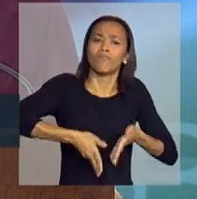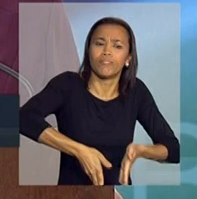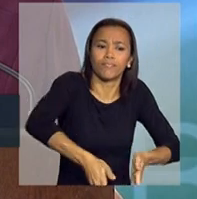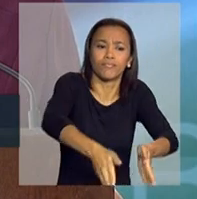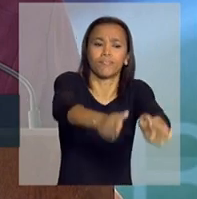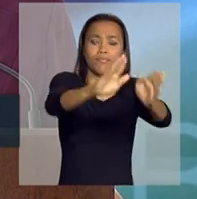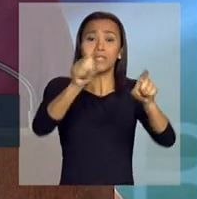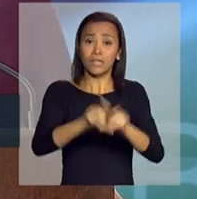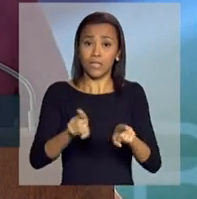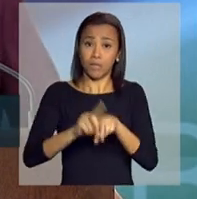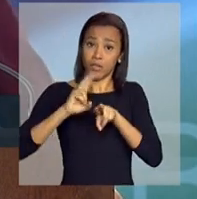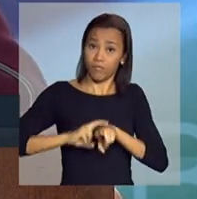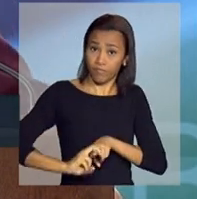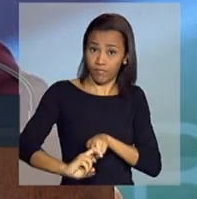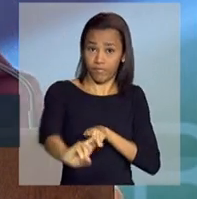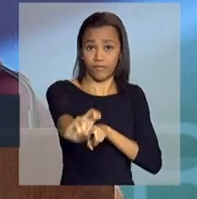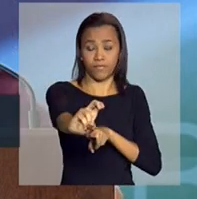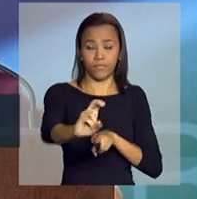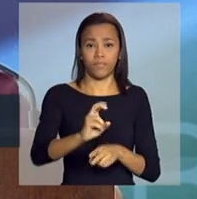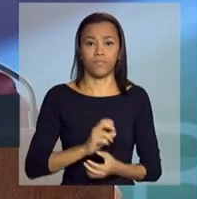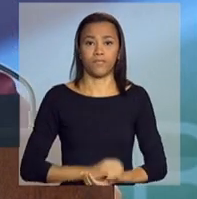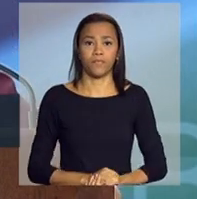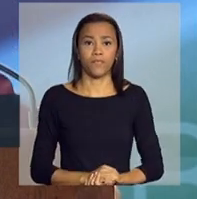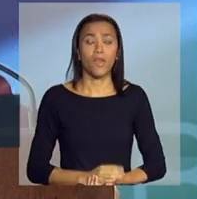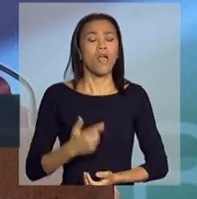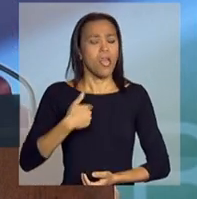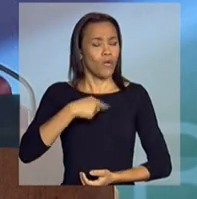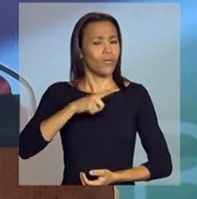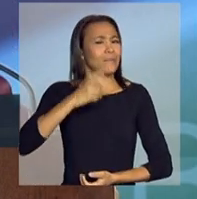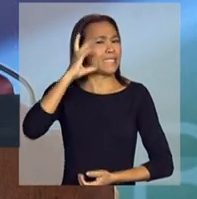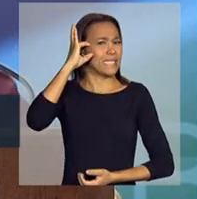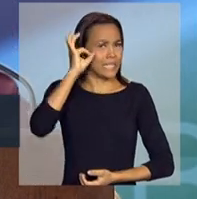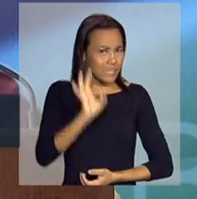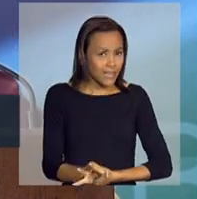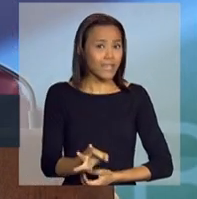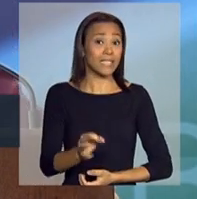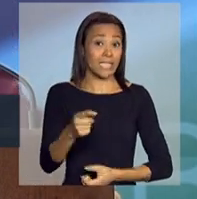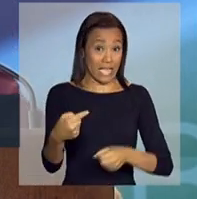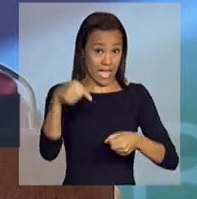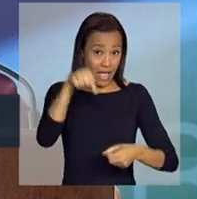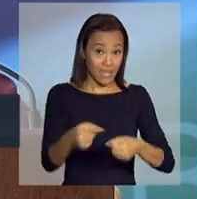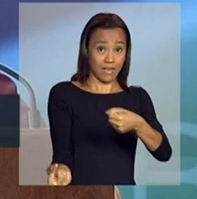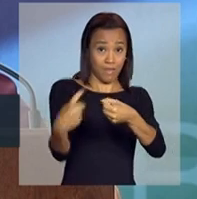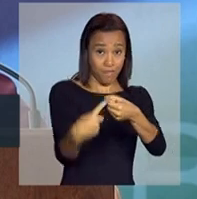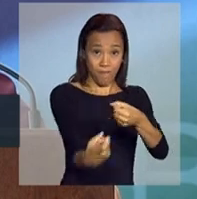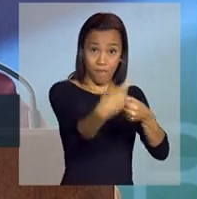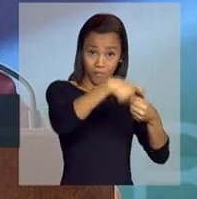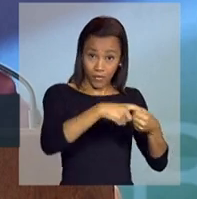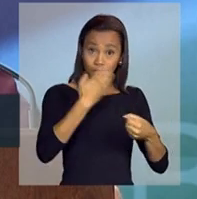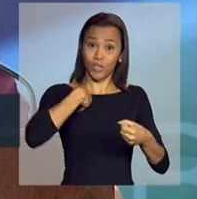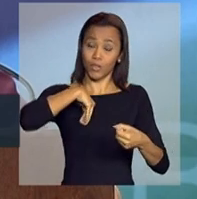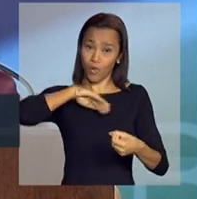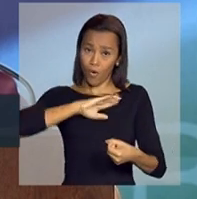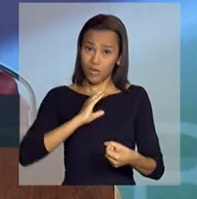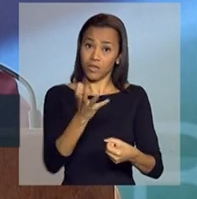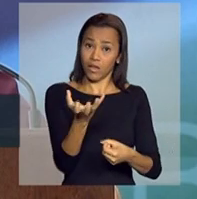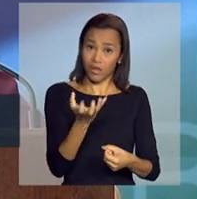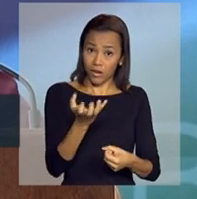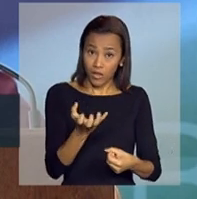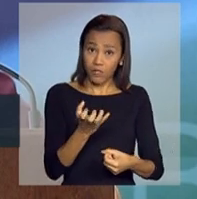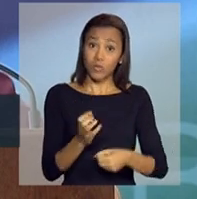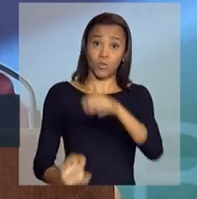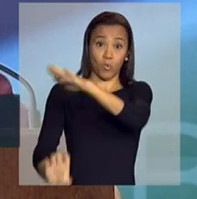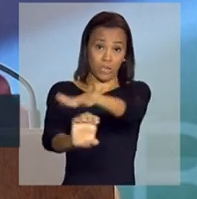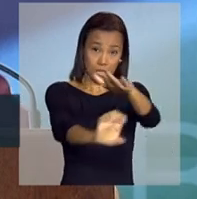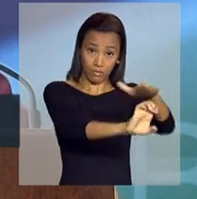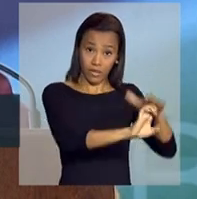ferrovias. Eu tenho certeza que essa parceria que nós nos propomos a fazer com o